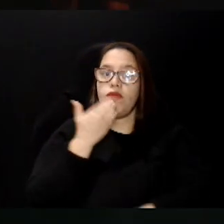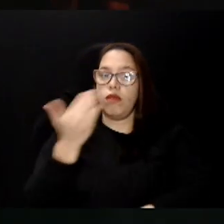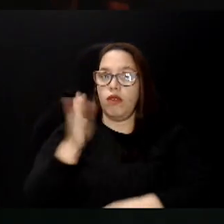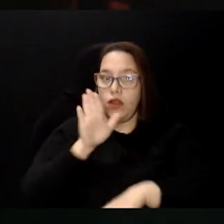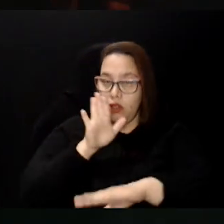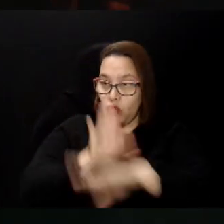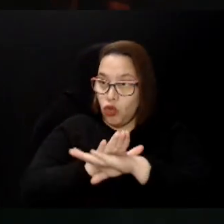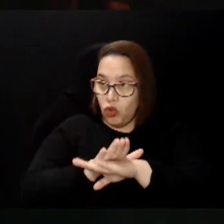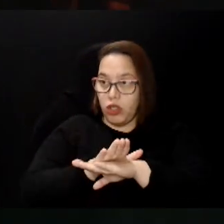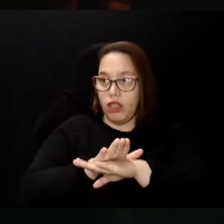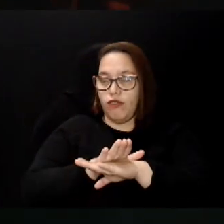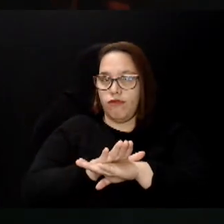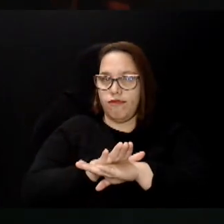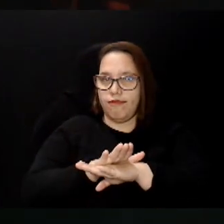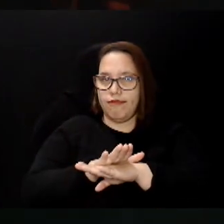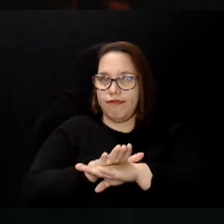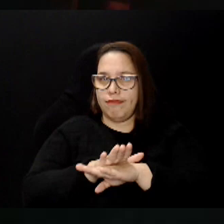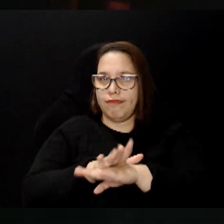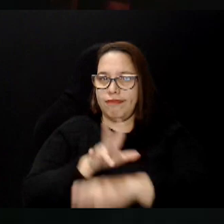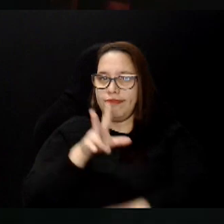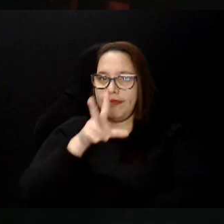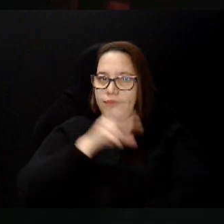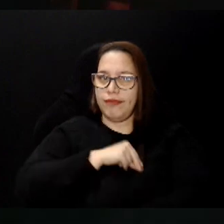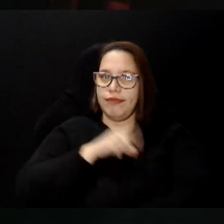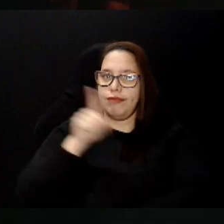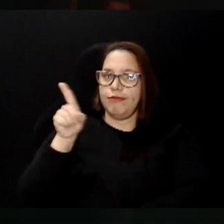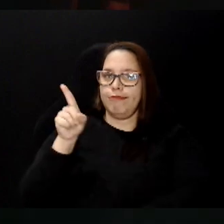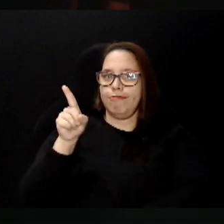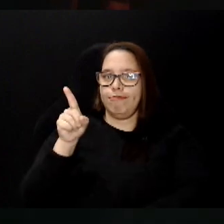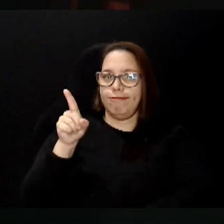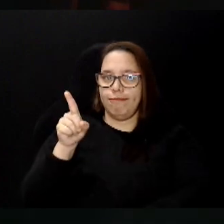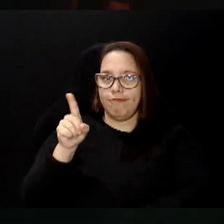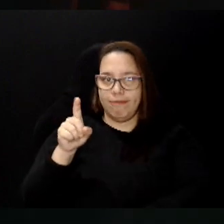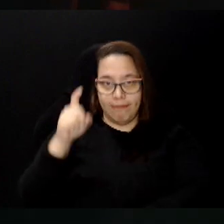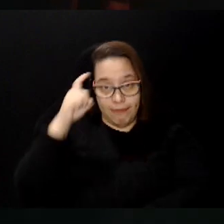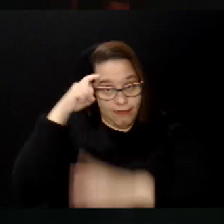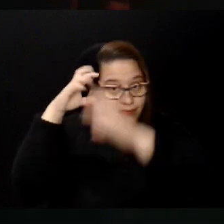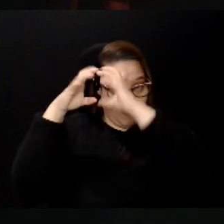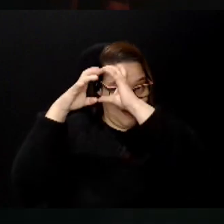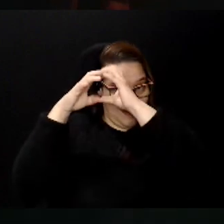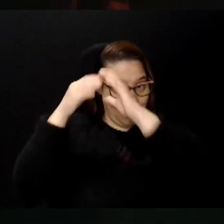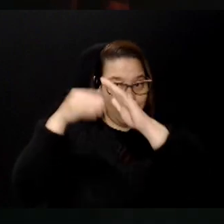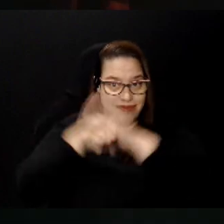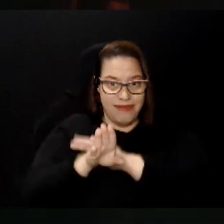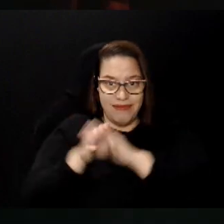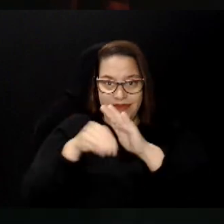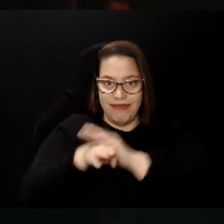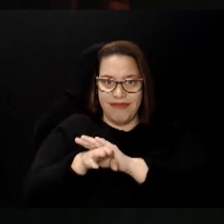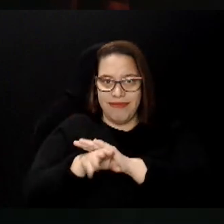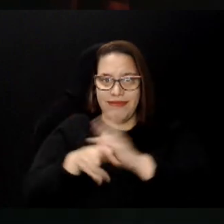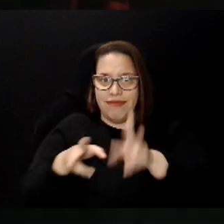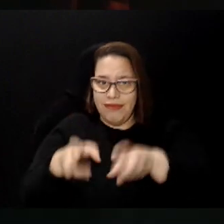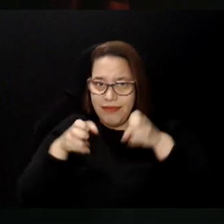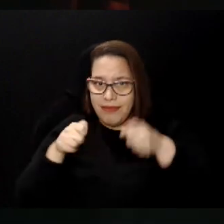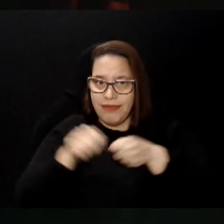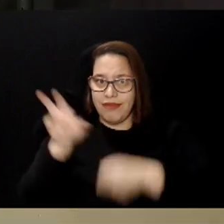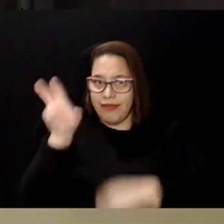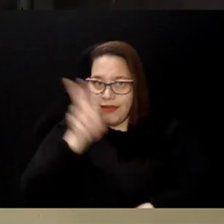ajuda. Mas aí é um negócio que o nosso cérebro se acostuma e a gente, sem perceber, já está utilizando a IA. Soraya, por que